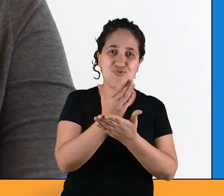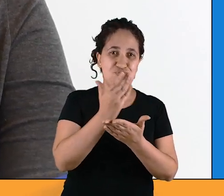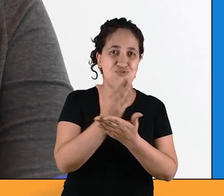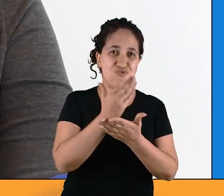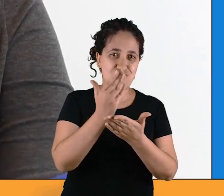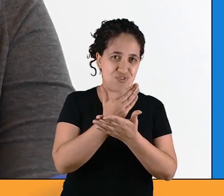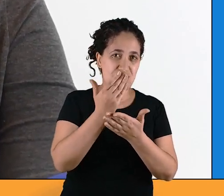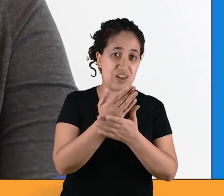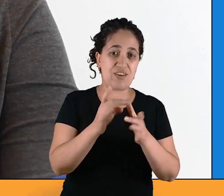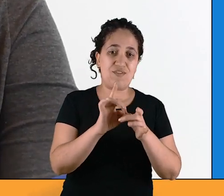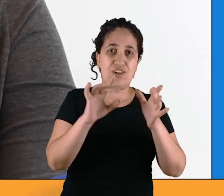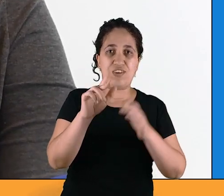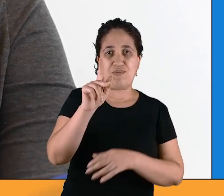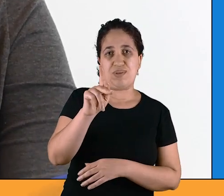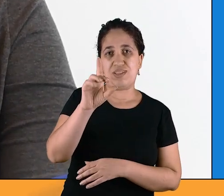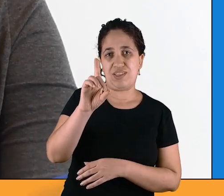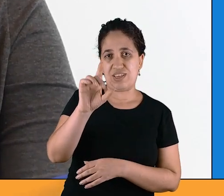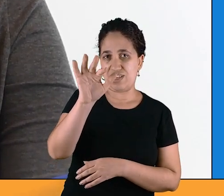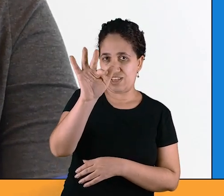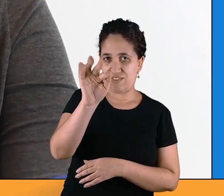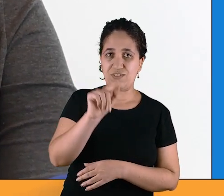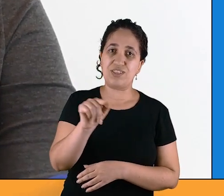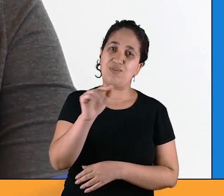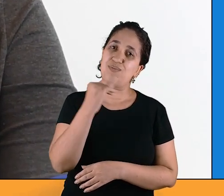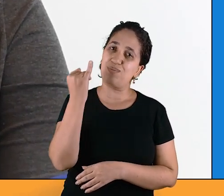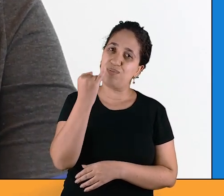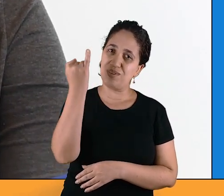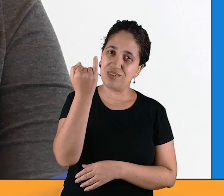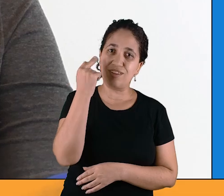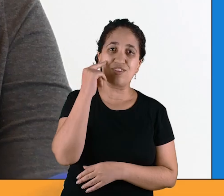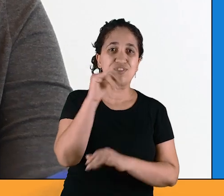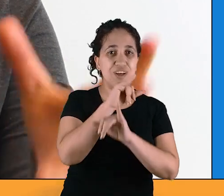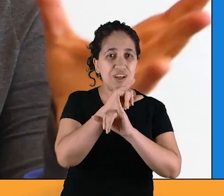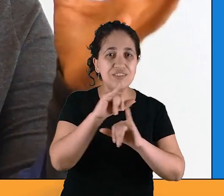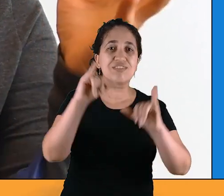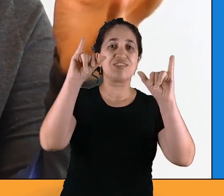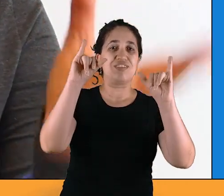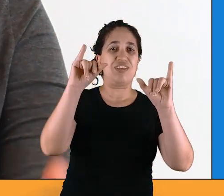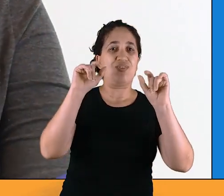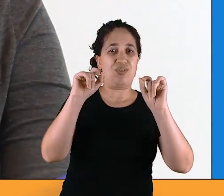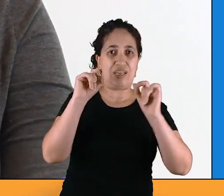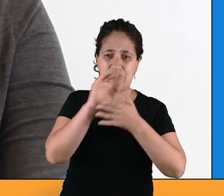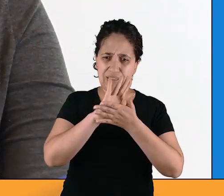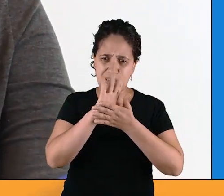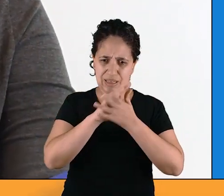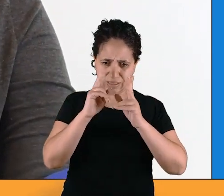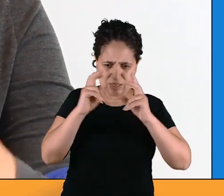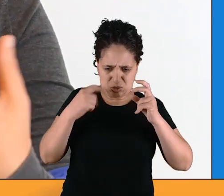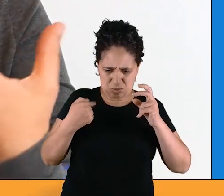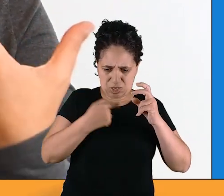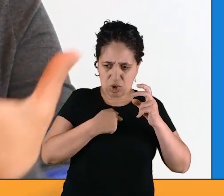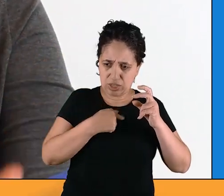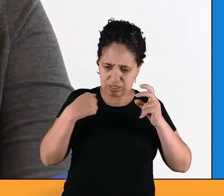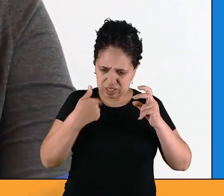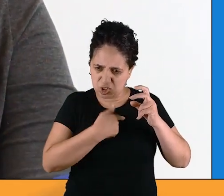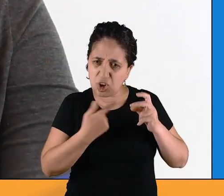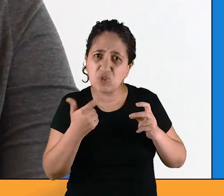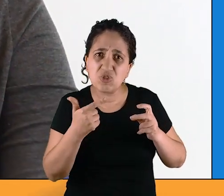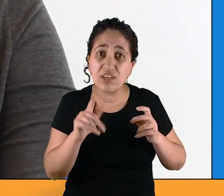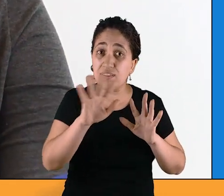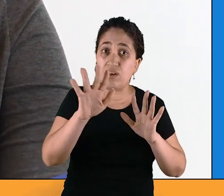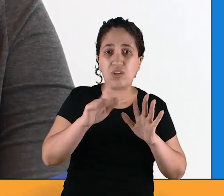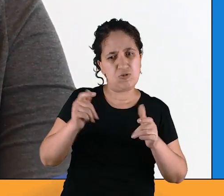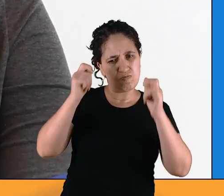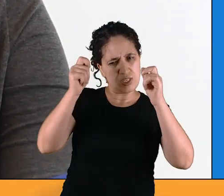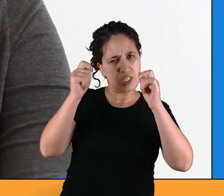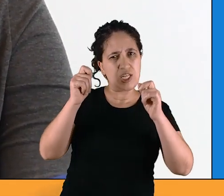né, que está disponível em PDF. Então, acho sempre muito importante a gente dizer que é um lema Nada Sobre Nós Sem Nós, que foi criado por militantes